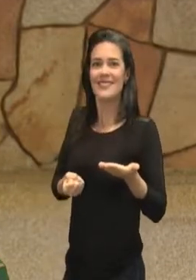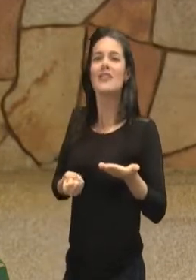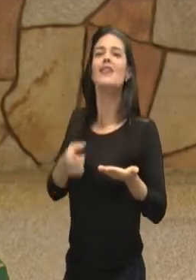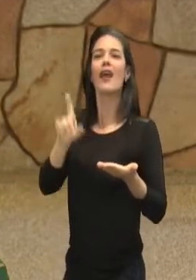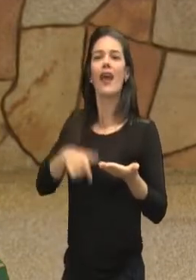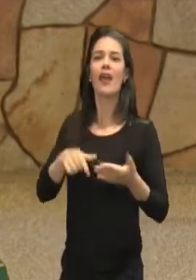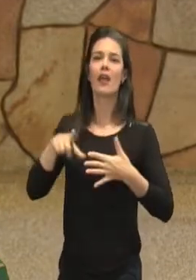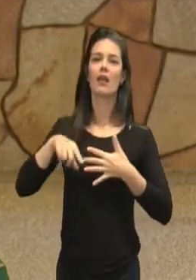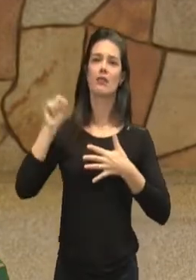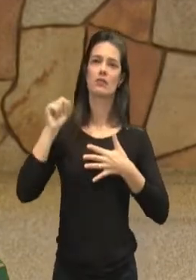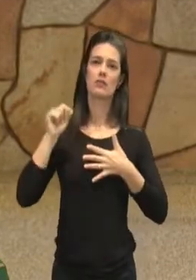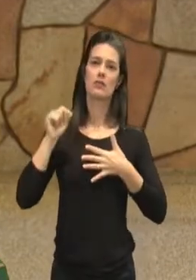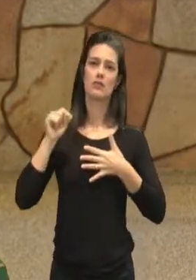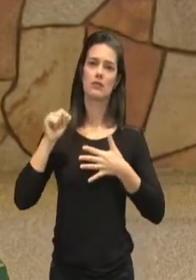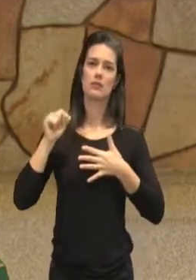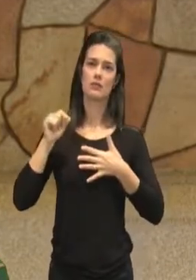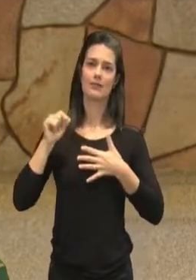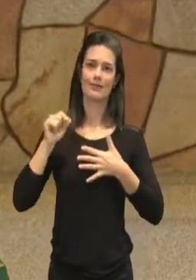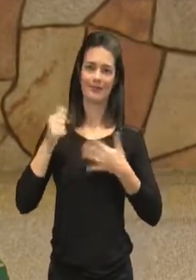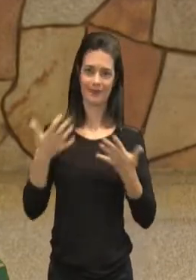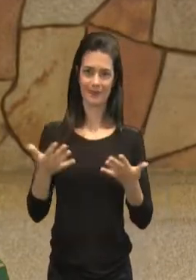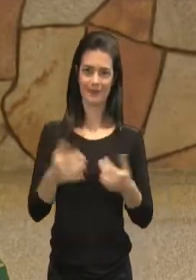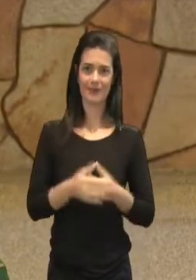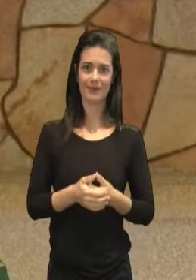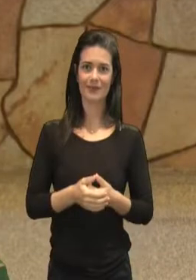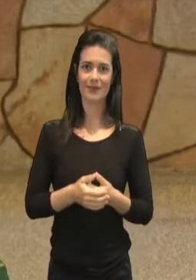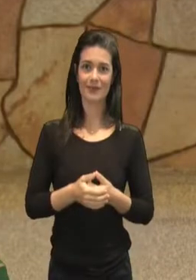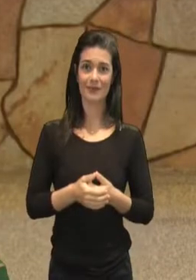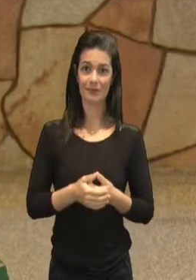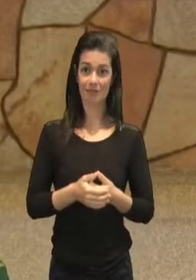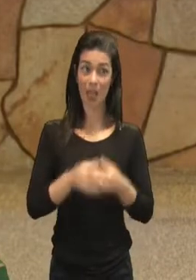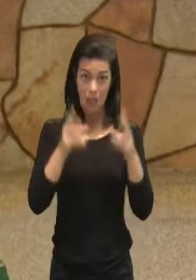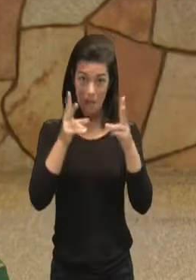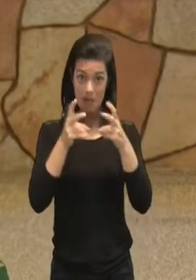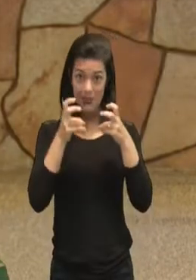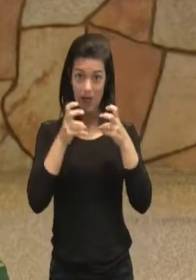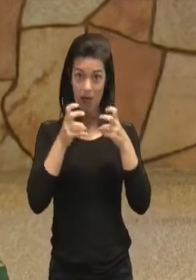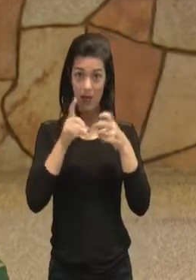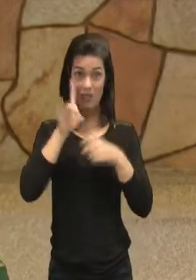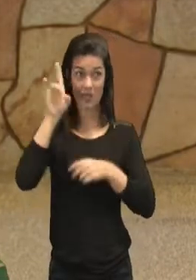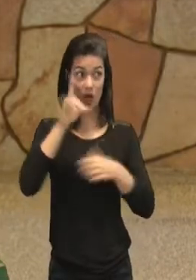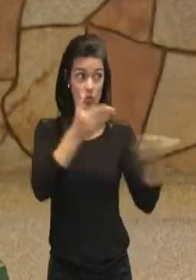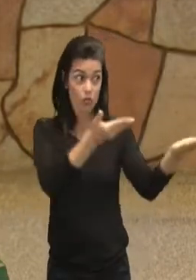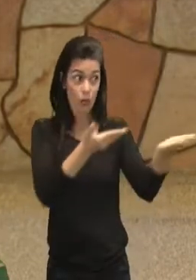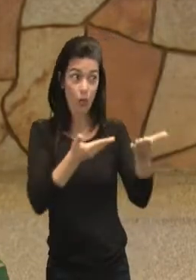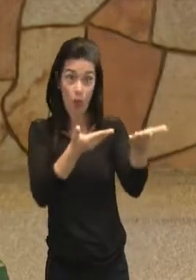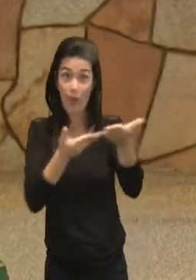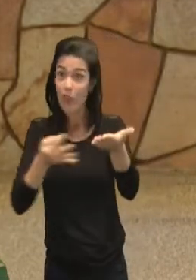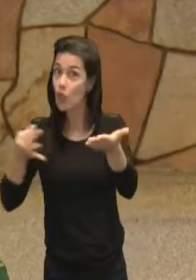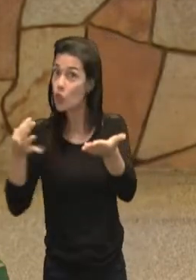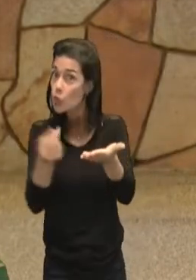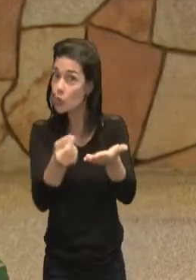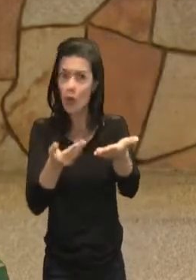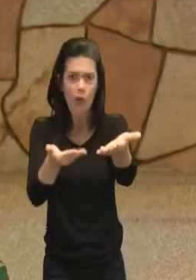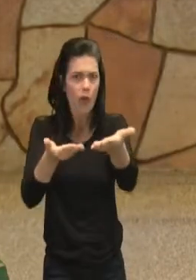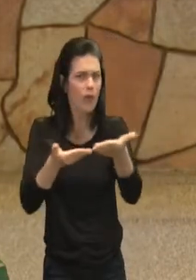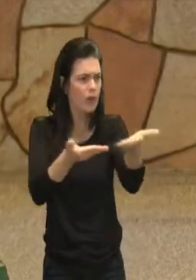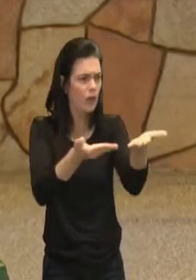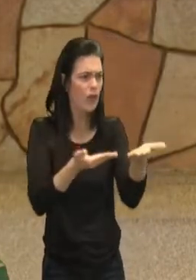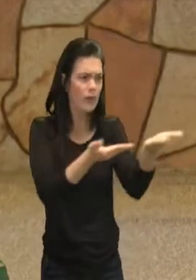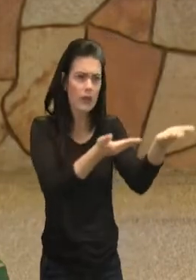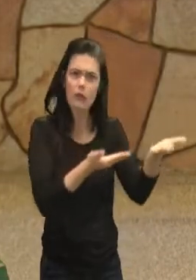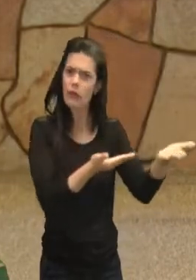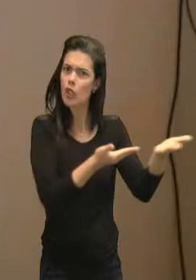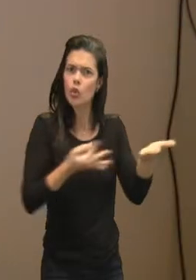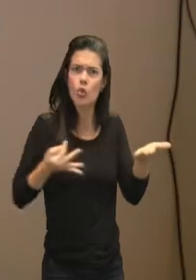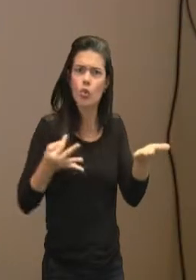Percebam que, dentre os muitos que são chamados, poucos aceitam.